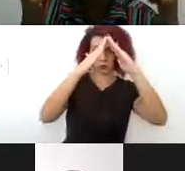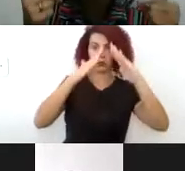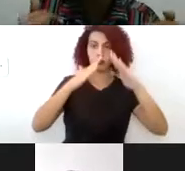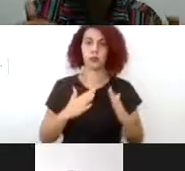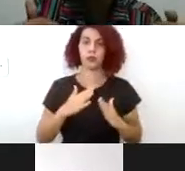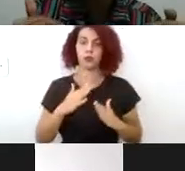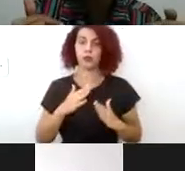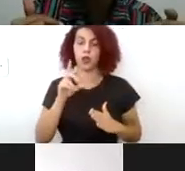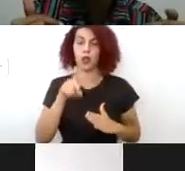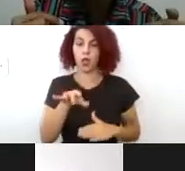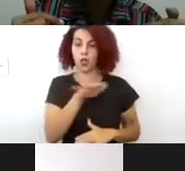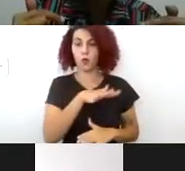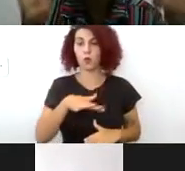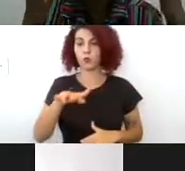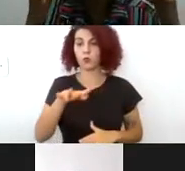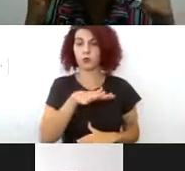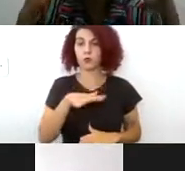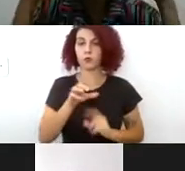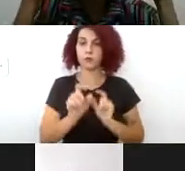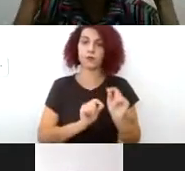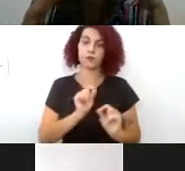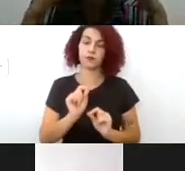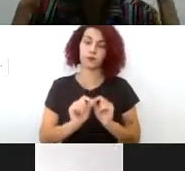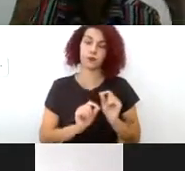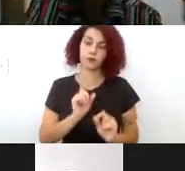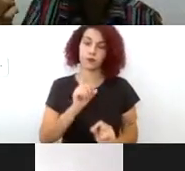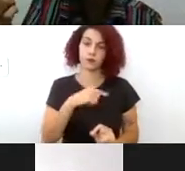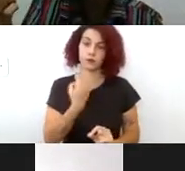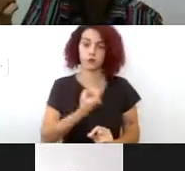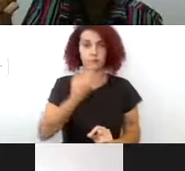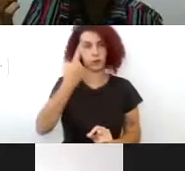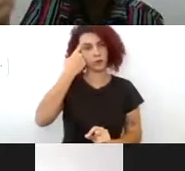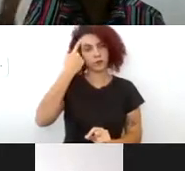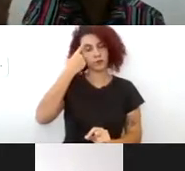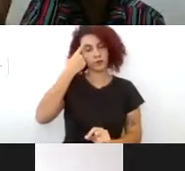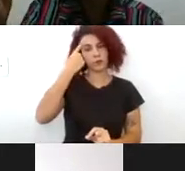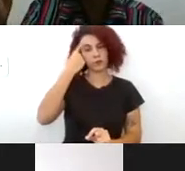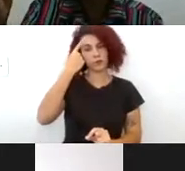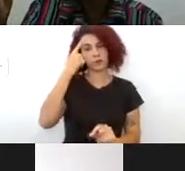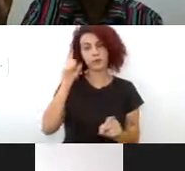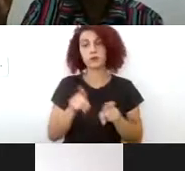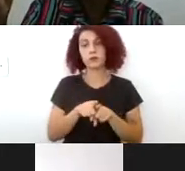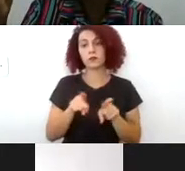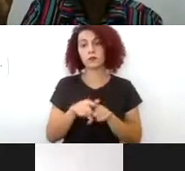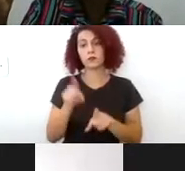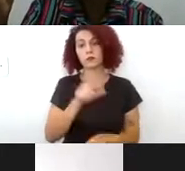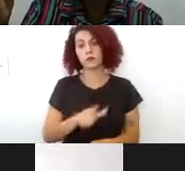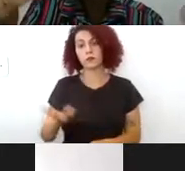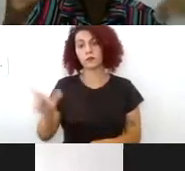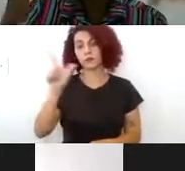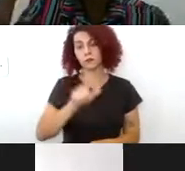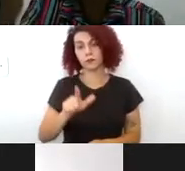lógica geométrica que faz com que a gente mapei cerebralmente também essa lógica geométrica